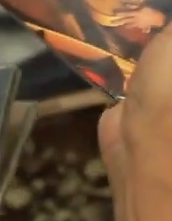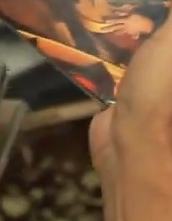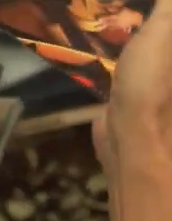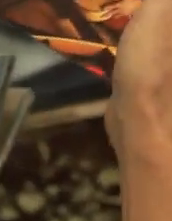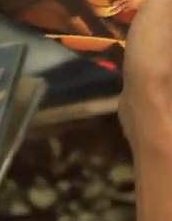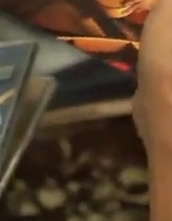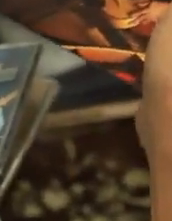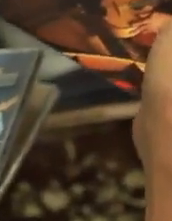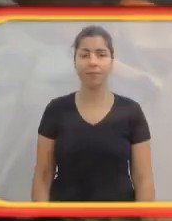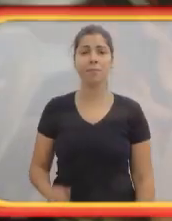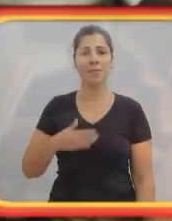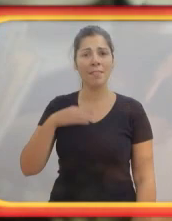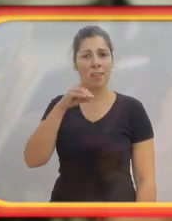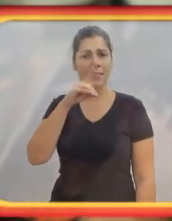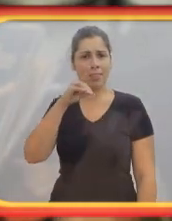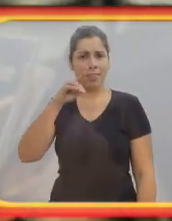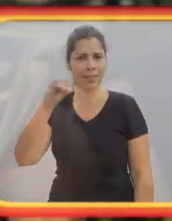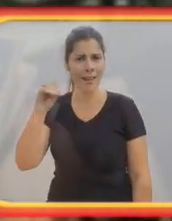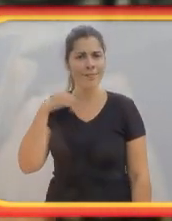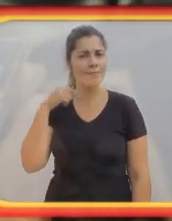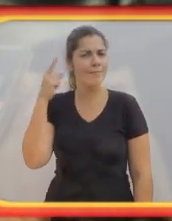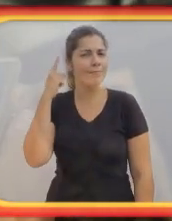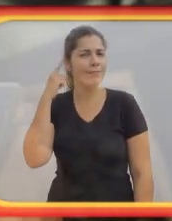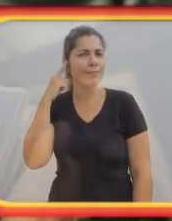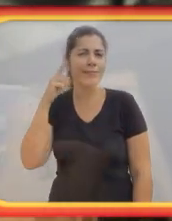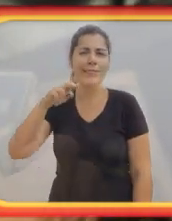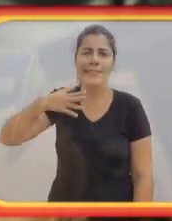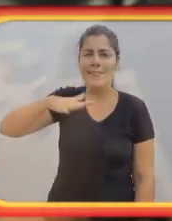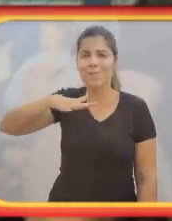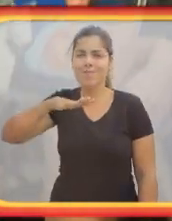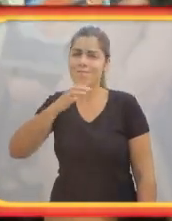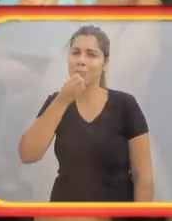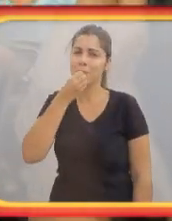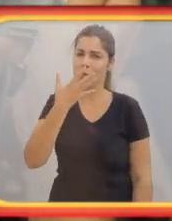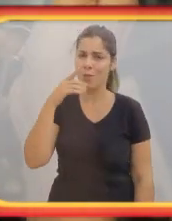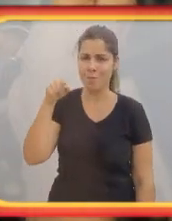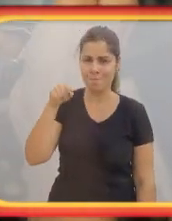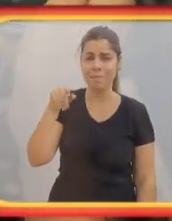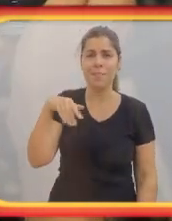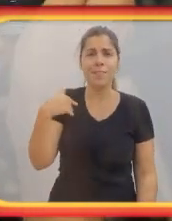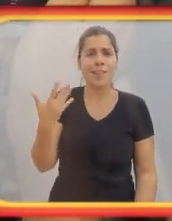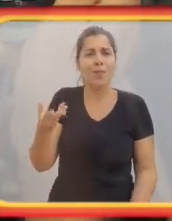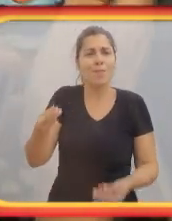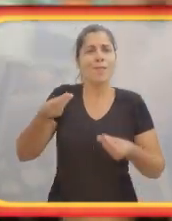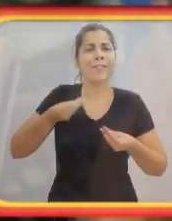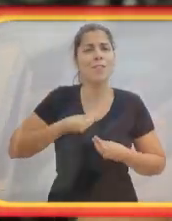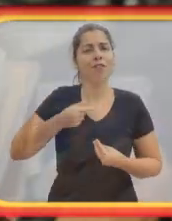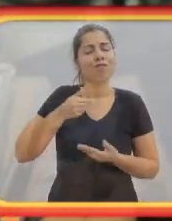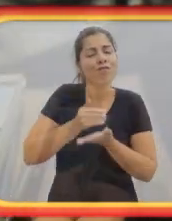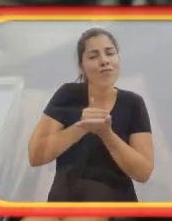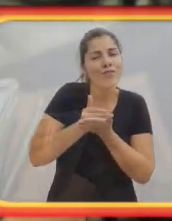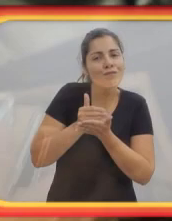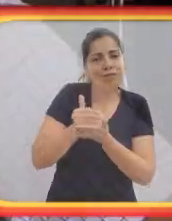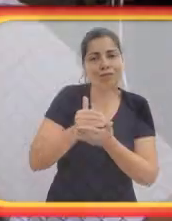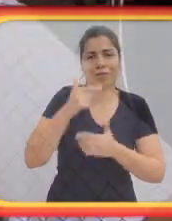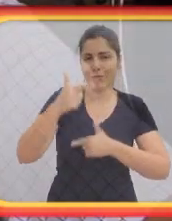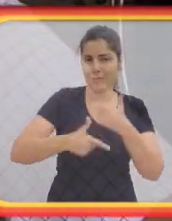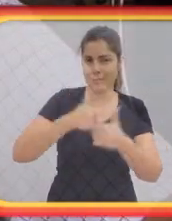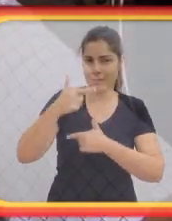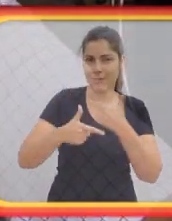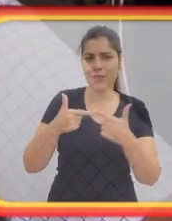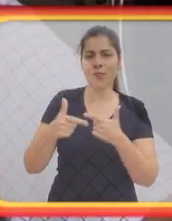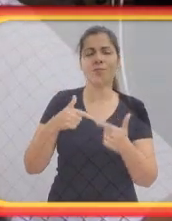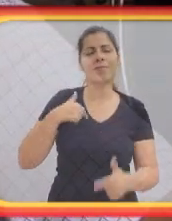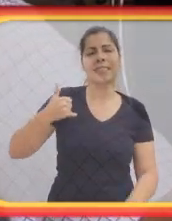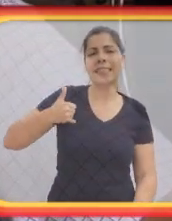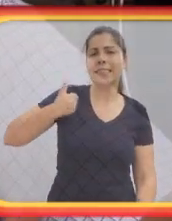segura uma pilha de CDs. Com a minha deficiência auditiva, eu tinha um ouvido regularmente bom, que era